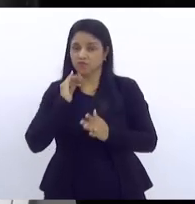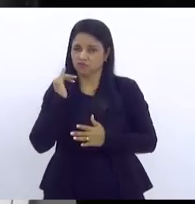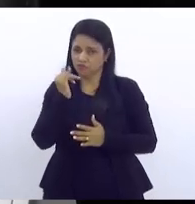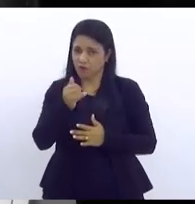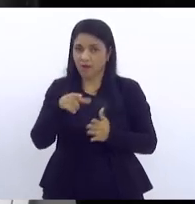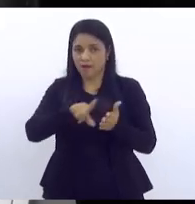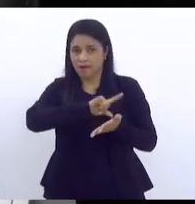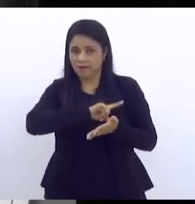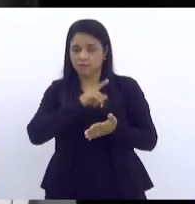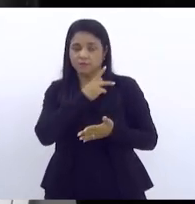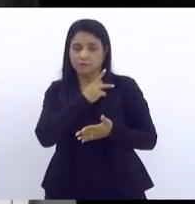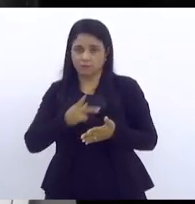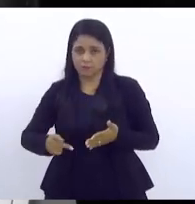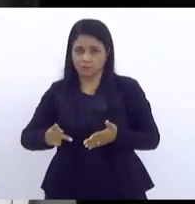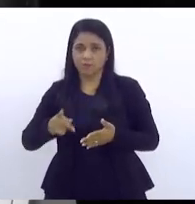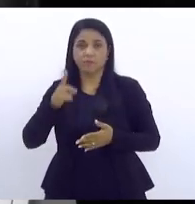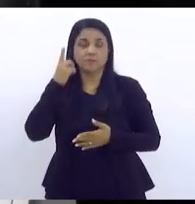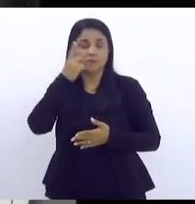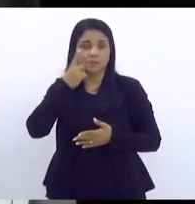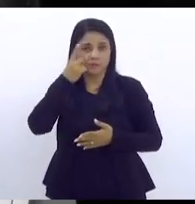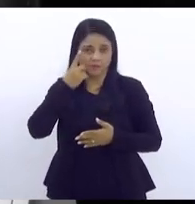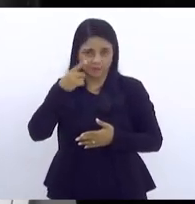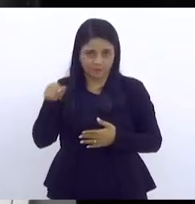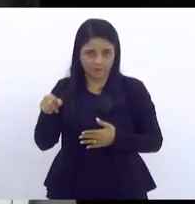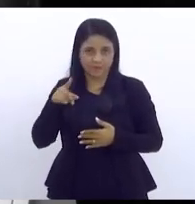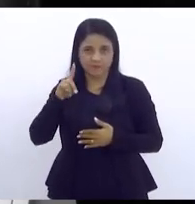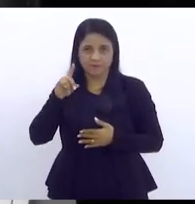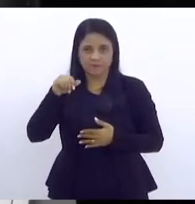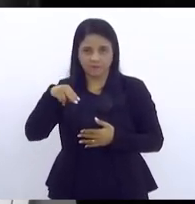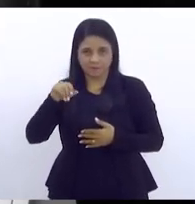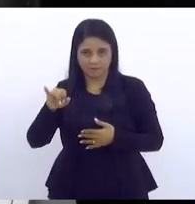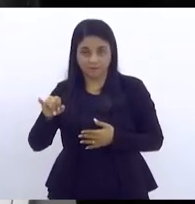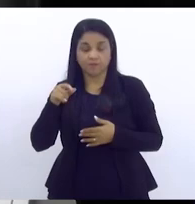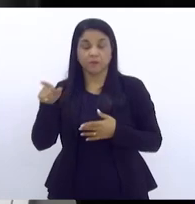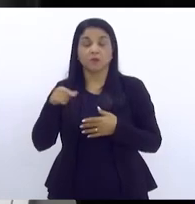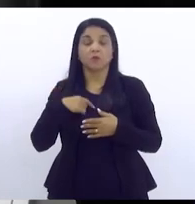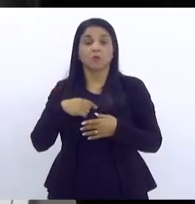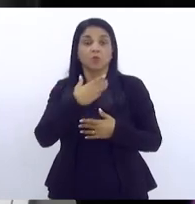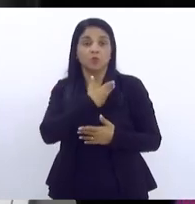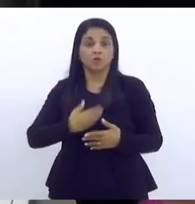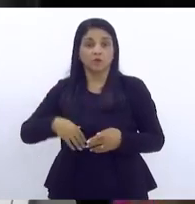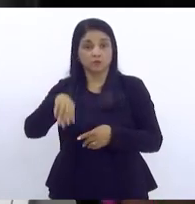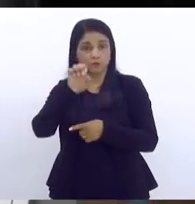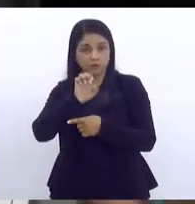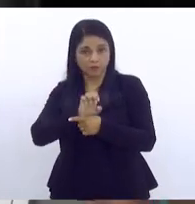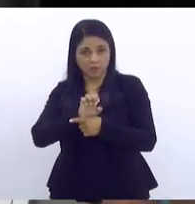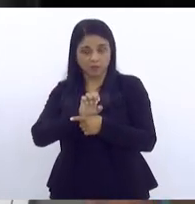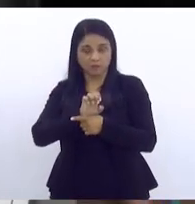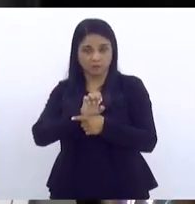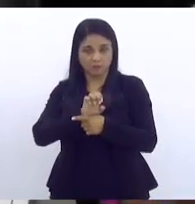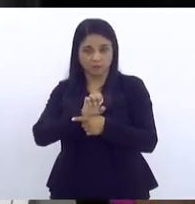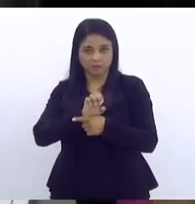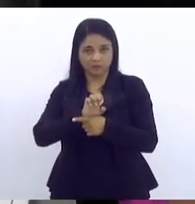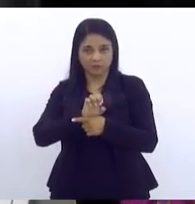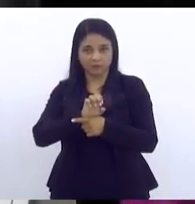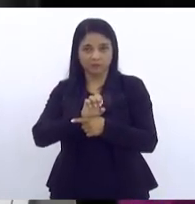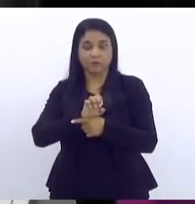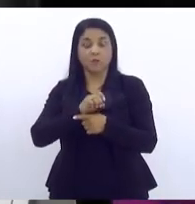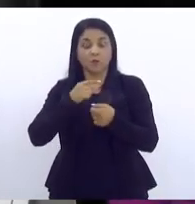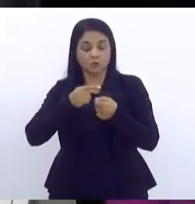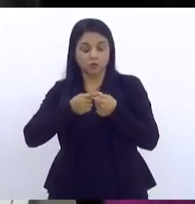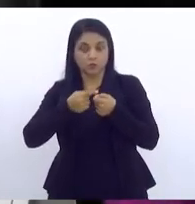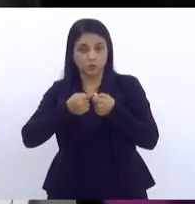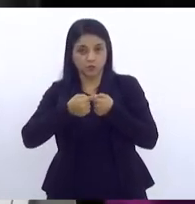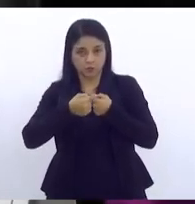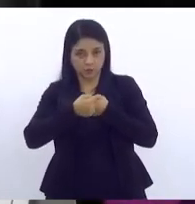deputada Daniela o governo do estado enquanto poder concedente delegado pelos né pelos pelos municípios que